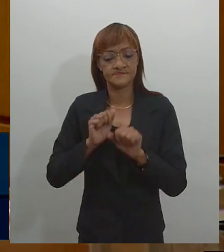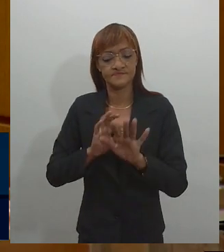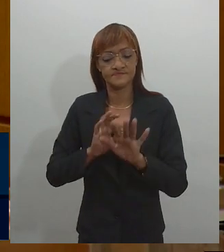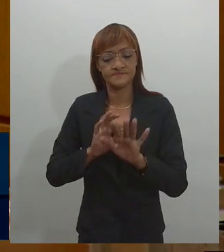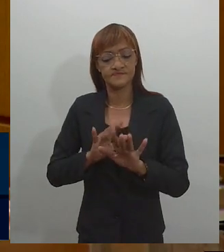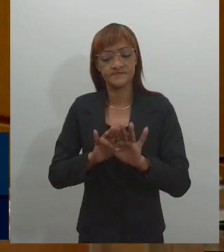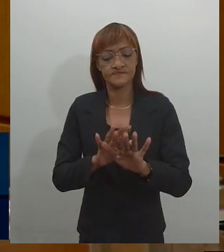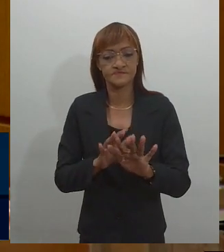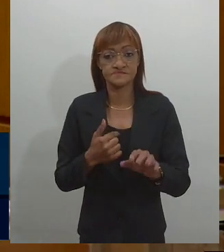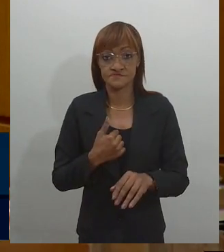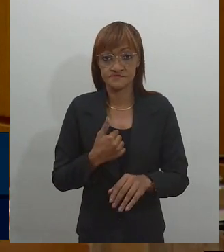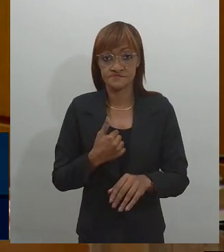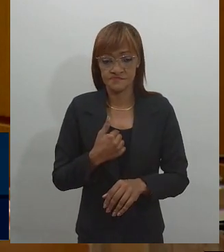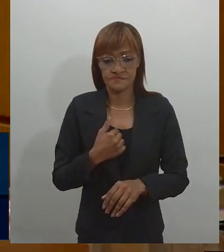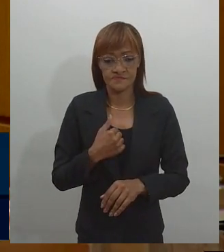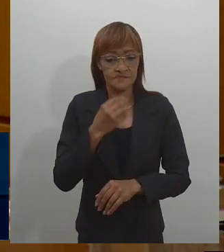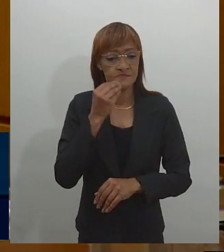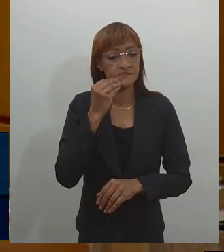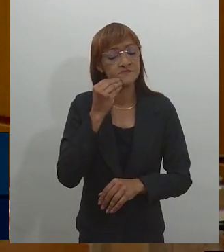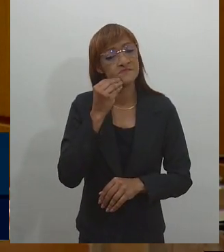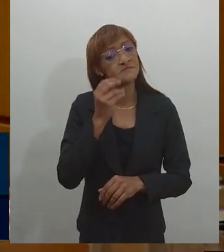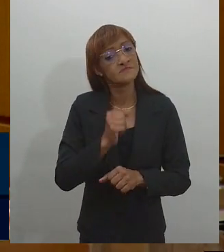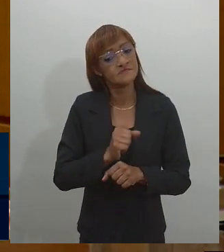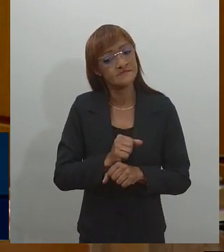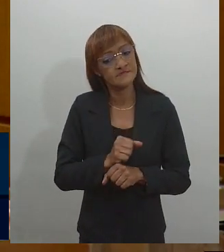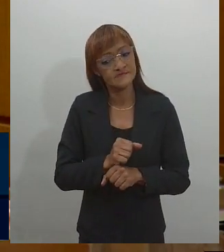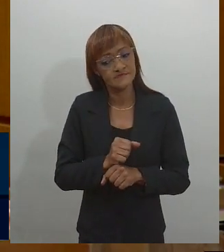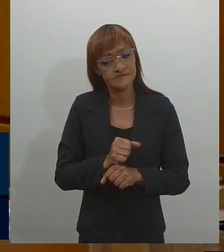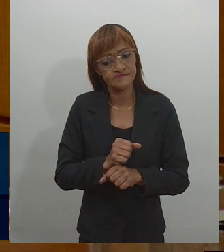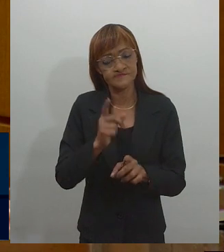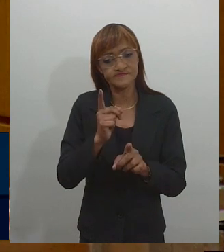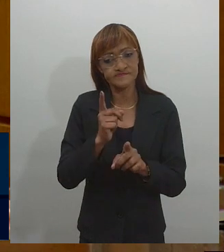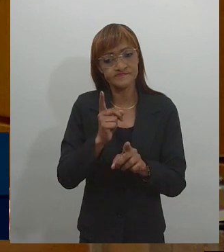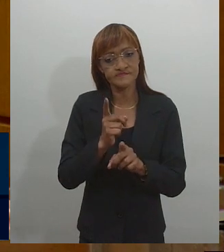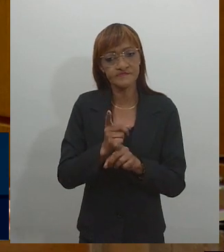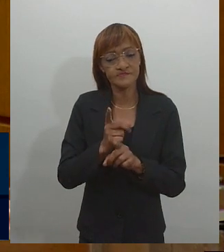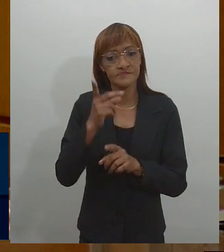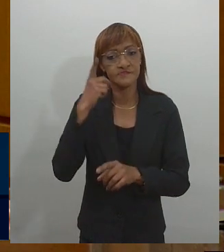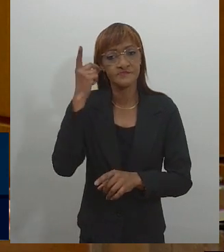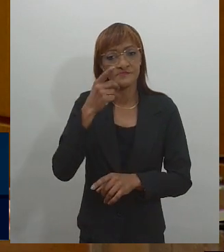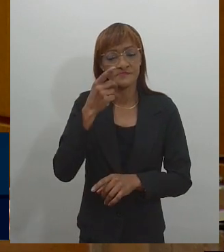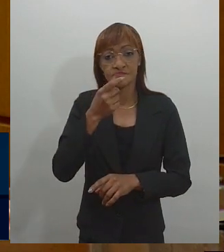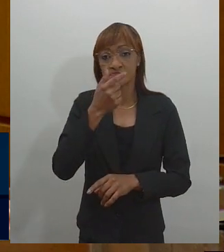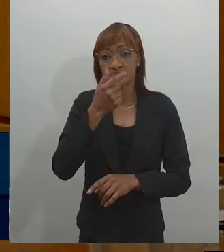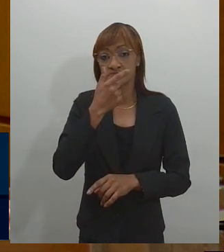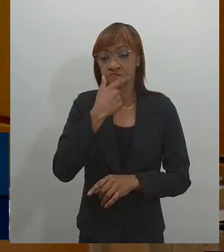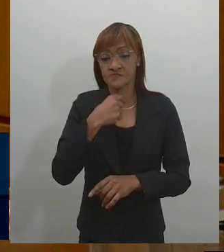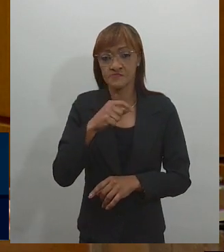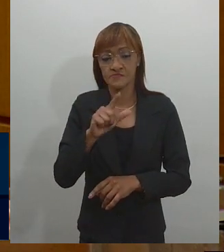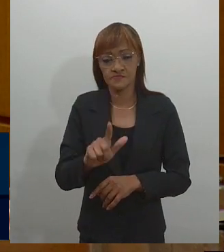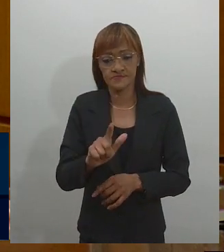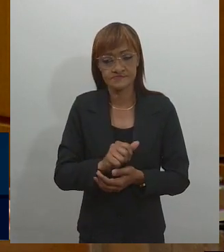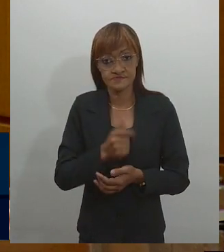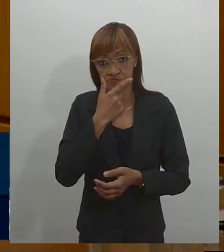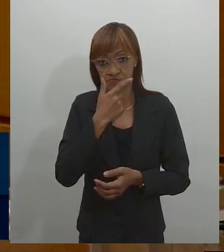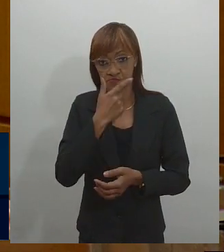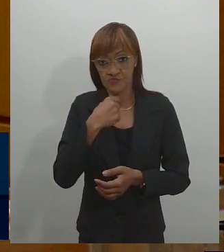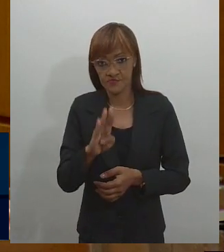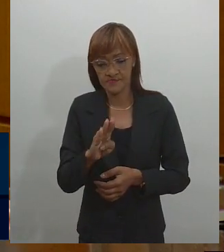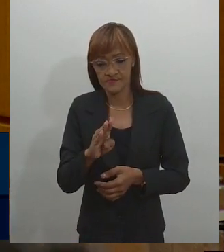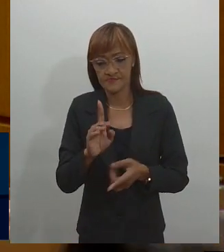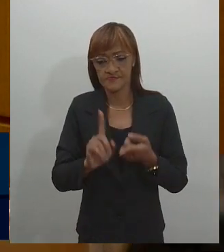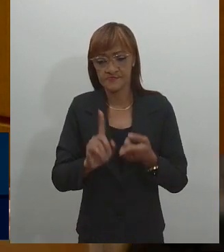o nosso colega deputado Luciano Bispo. E foram 3 dias de festa intensa, com muita